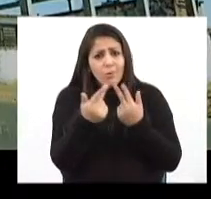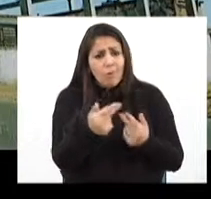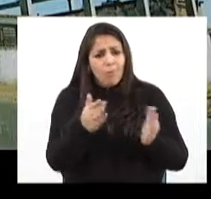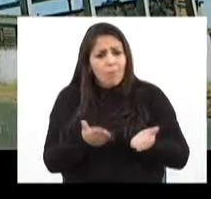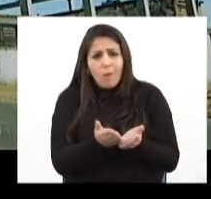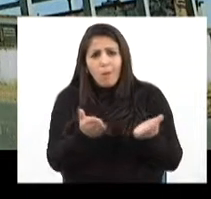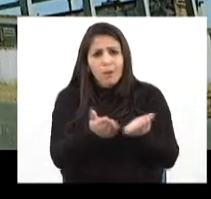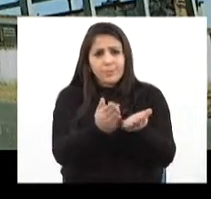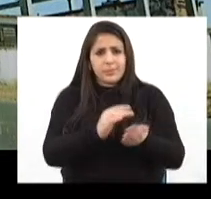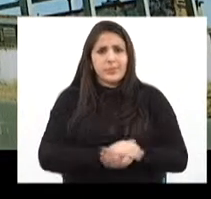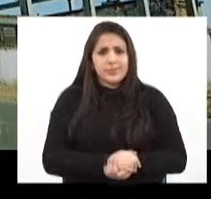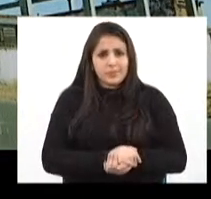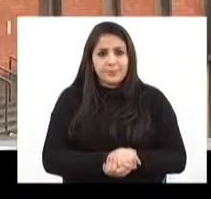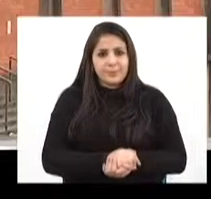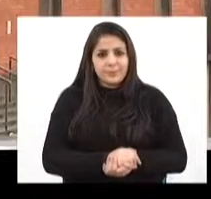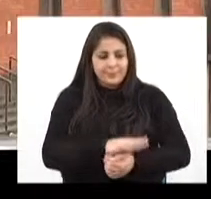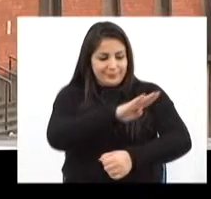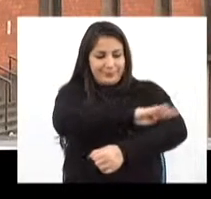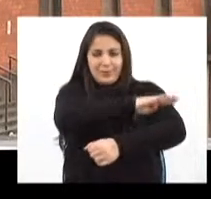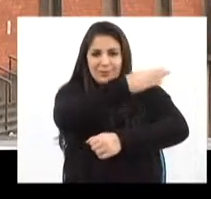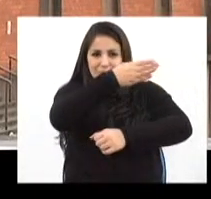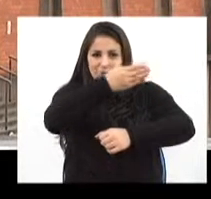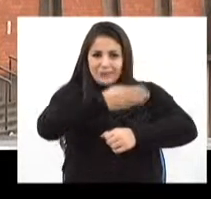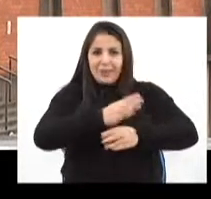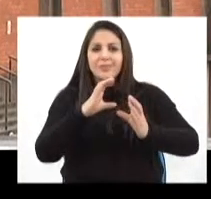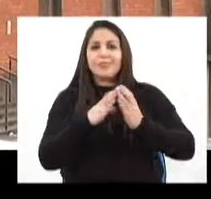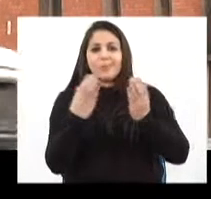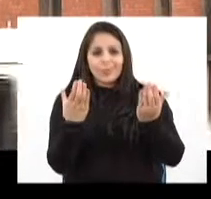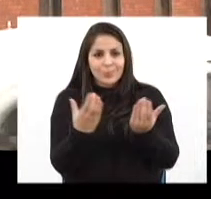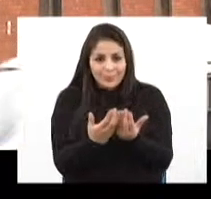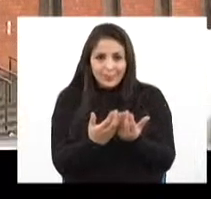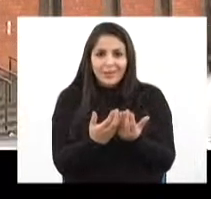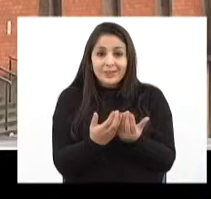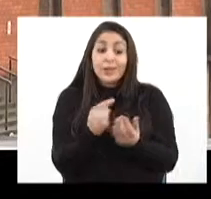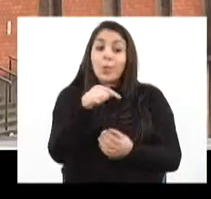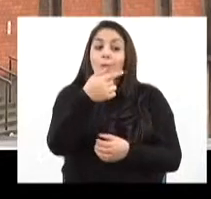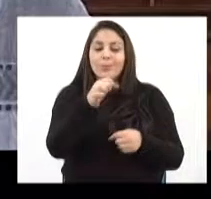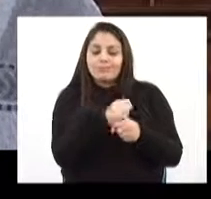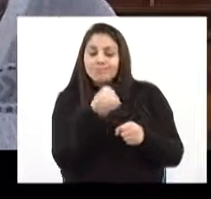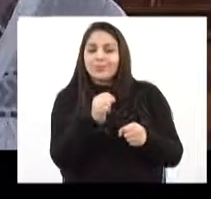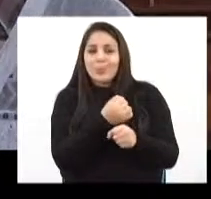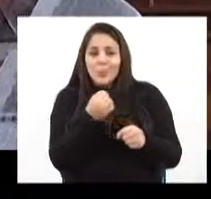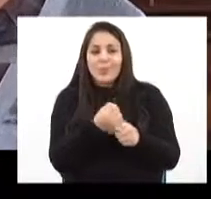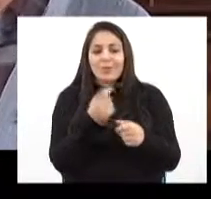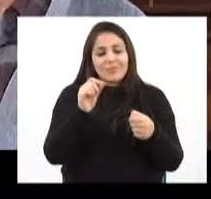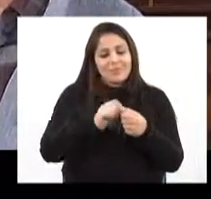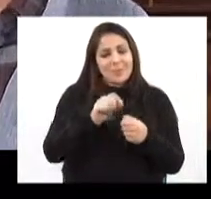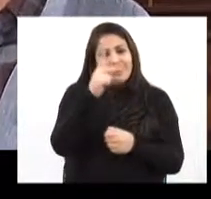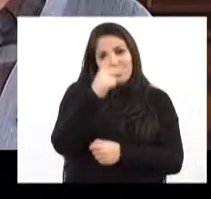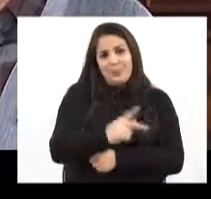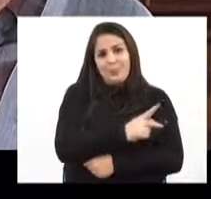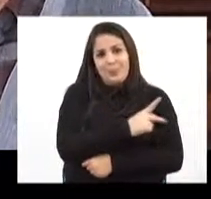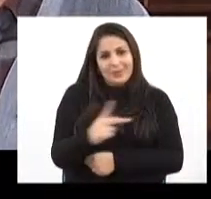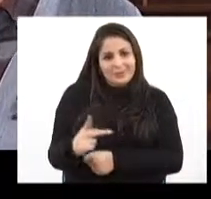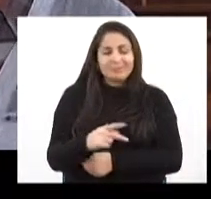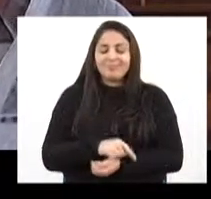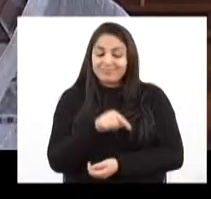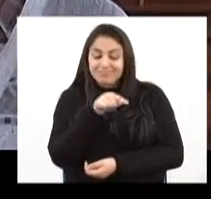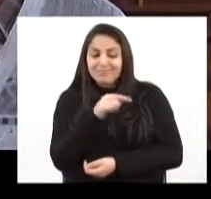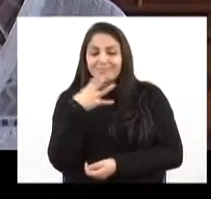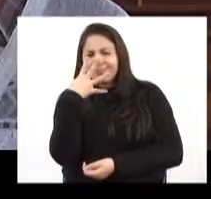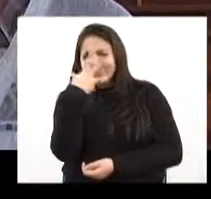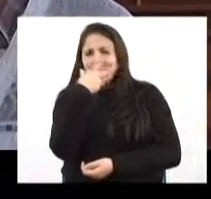O ginásio da comunidade foi outra obra idealizada pelo padre Benjamin. Está aí o ginásio hoje, coisa mais linda, terminado,